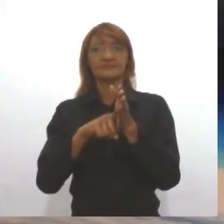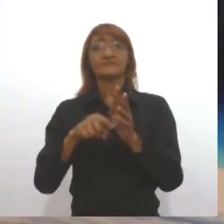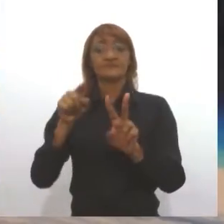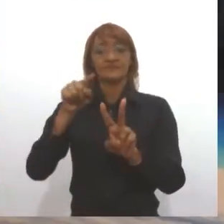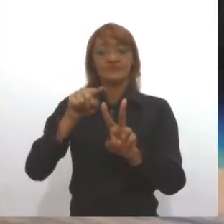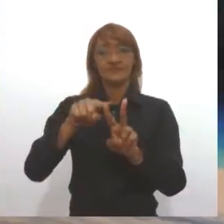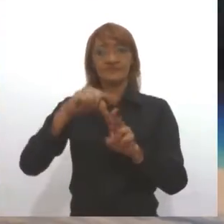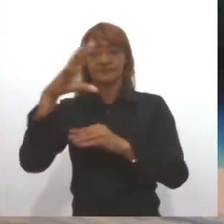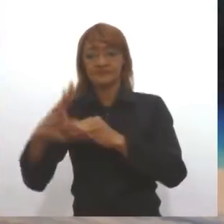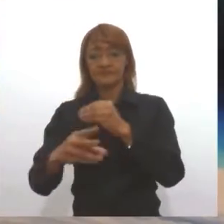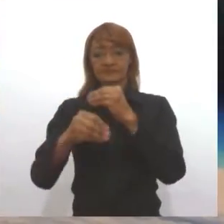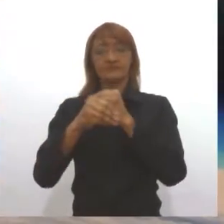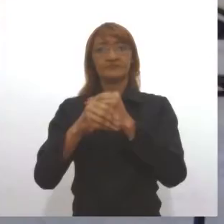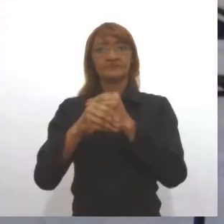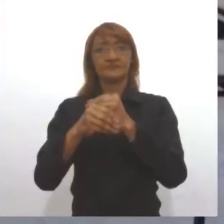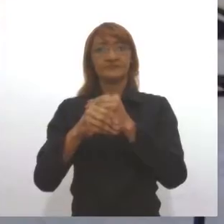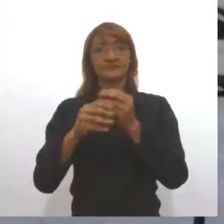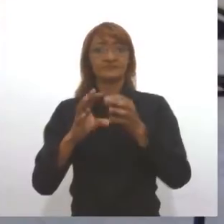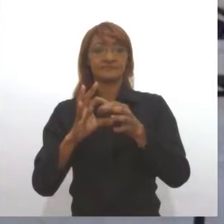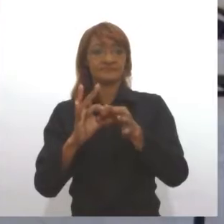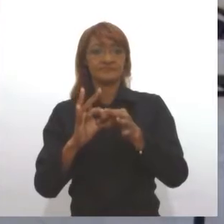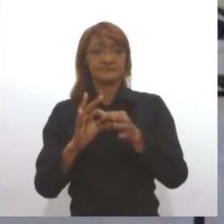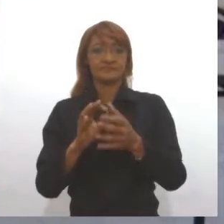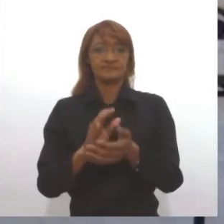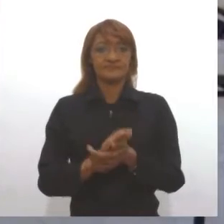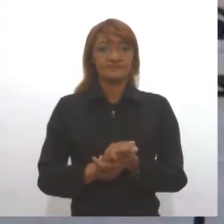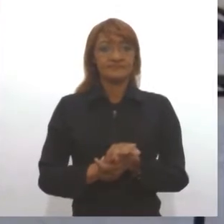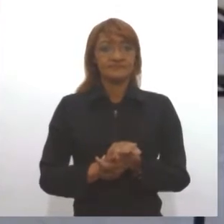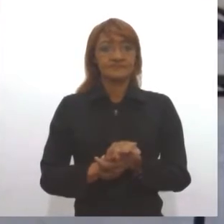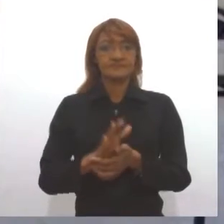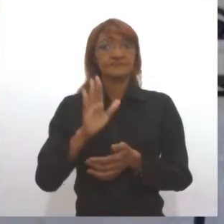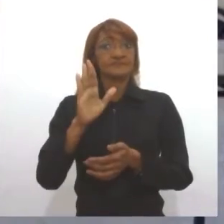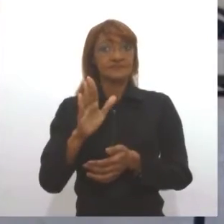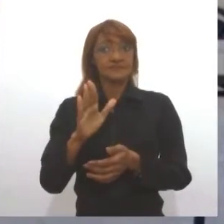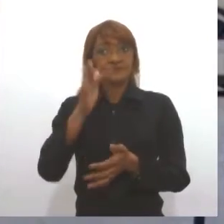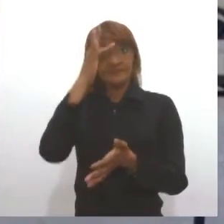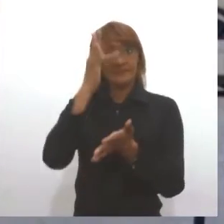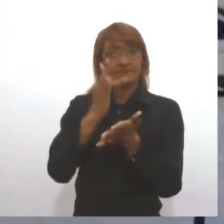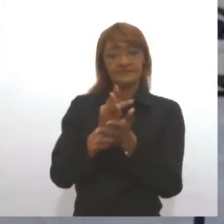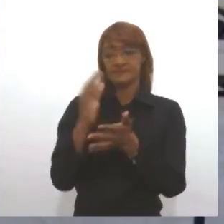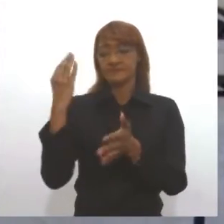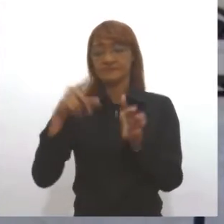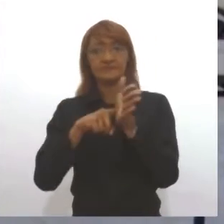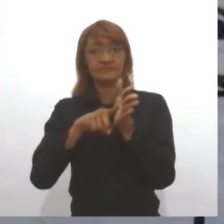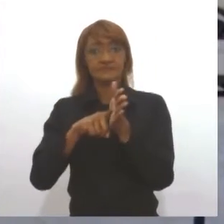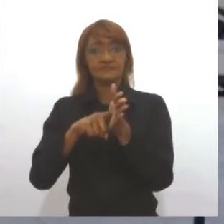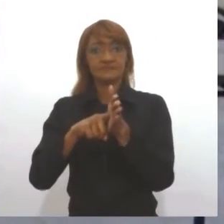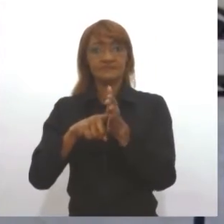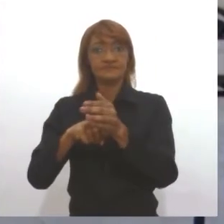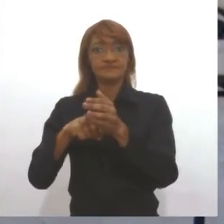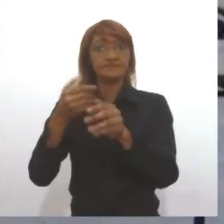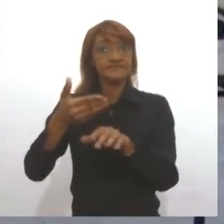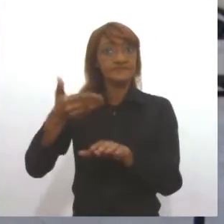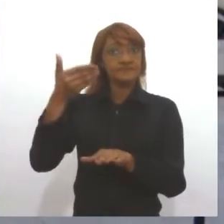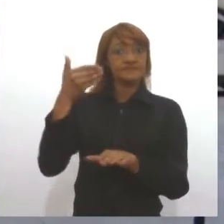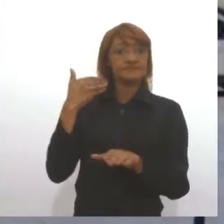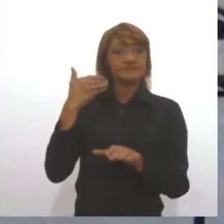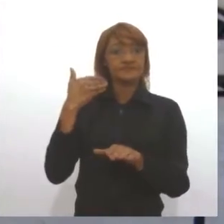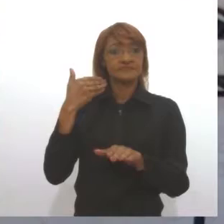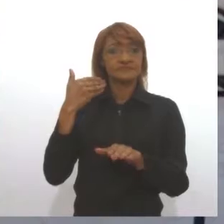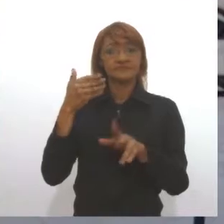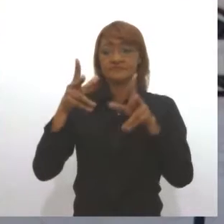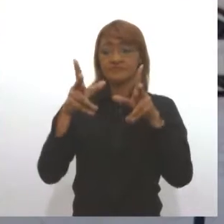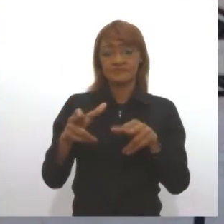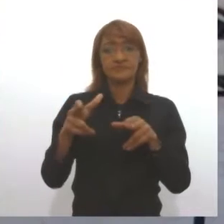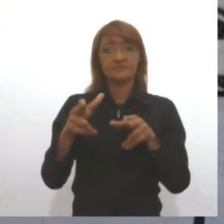muito a contribuir com a outra. Na antiguidade, a fé e a ciência eram dois braços de uma mesma maneira de compreensão